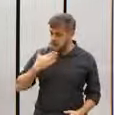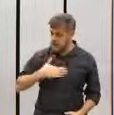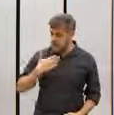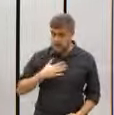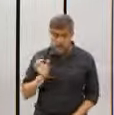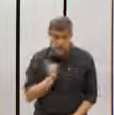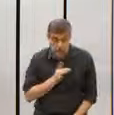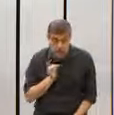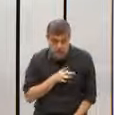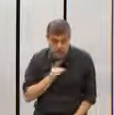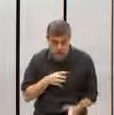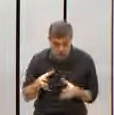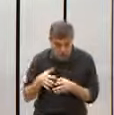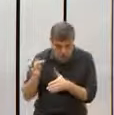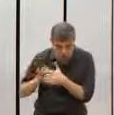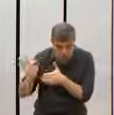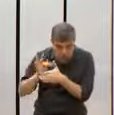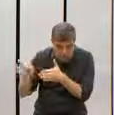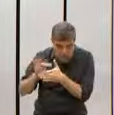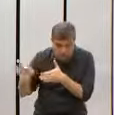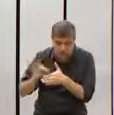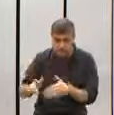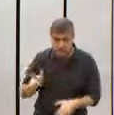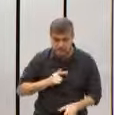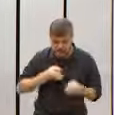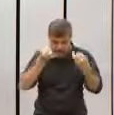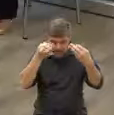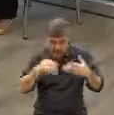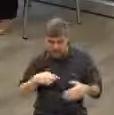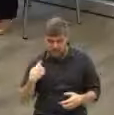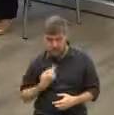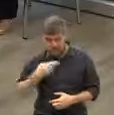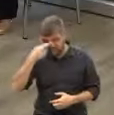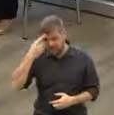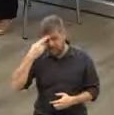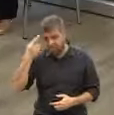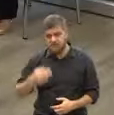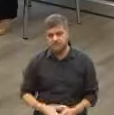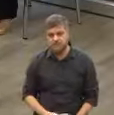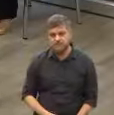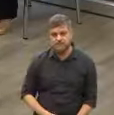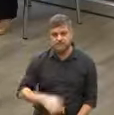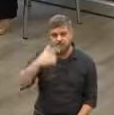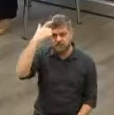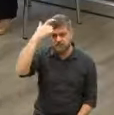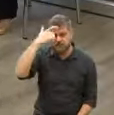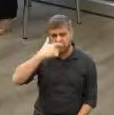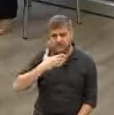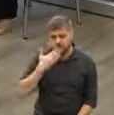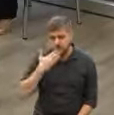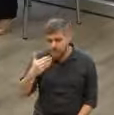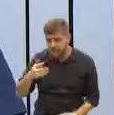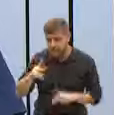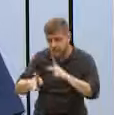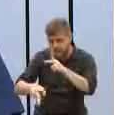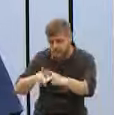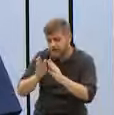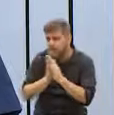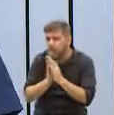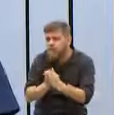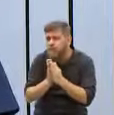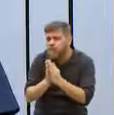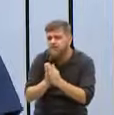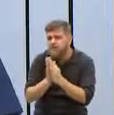tendo medo do Conselho Tutelar. Fala um pouquinho sobre isso, Rafael. Olha, eu acho que eu estou nessa daqui, eu vou pedir para a população, por